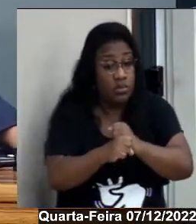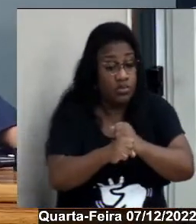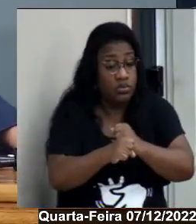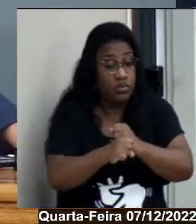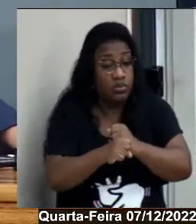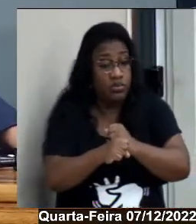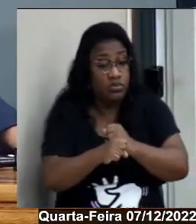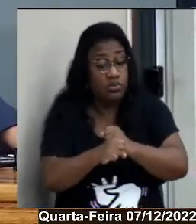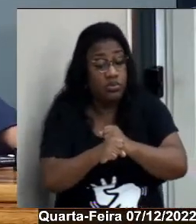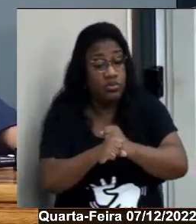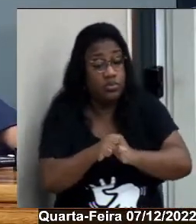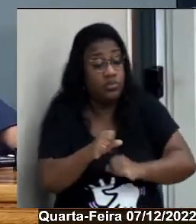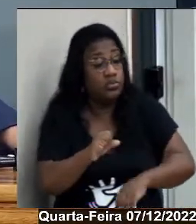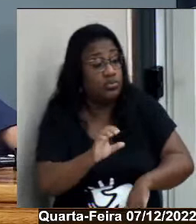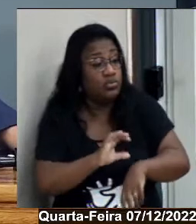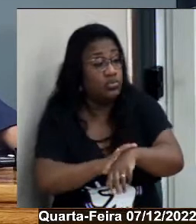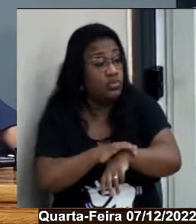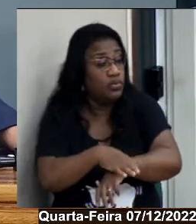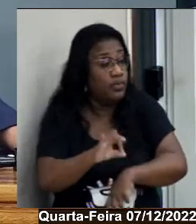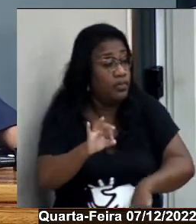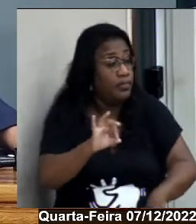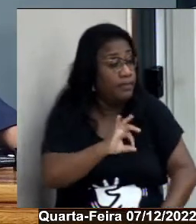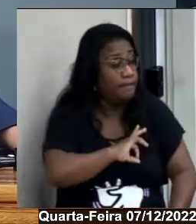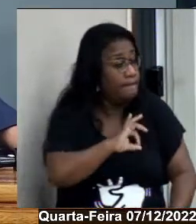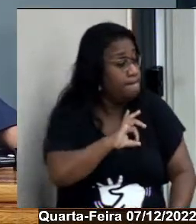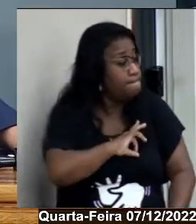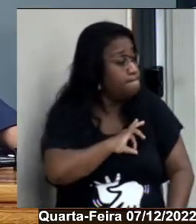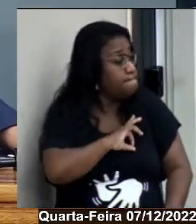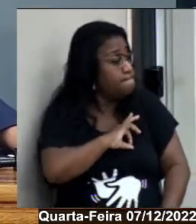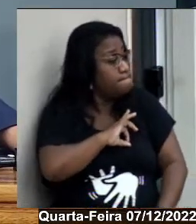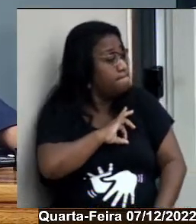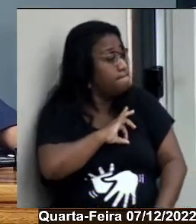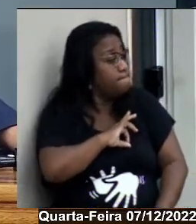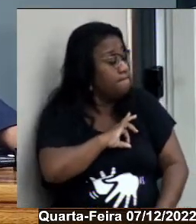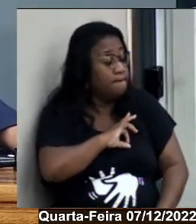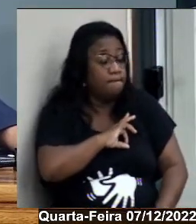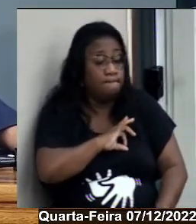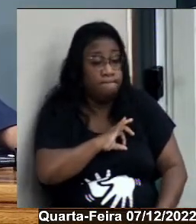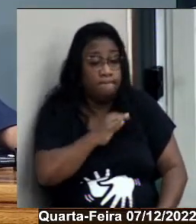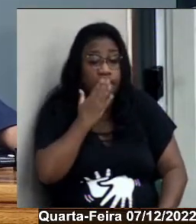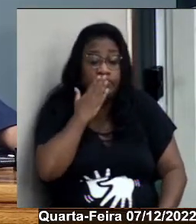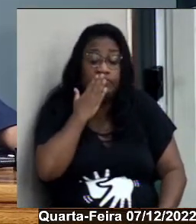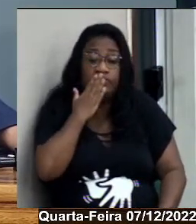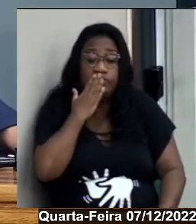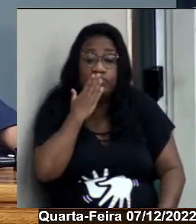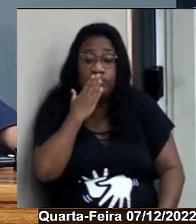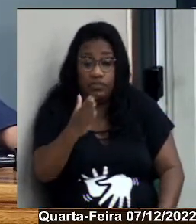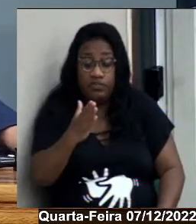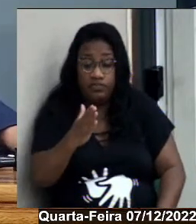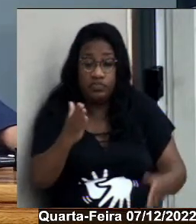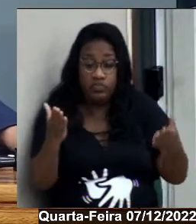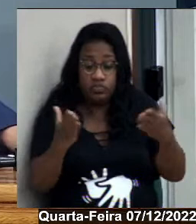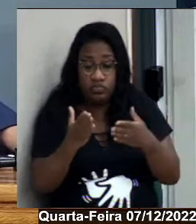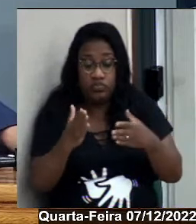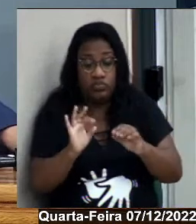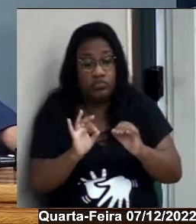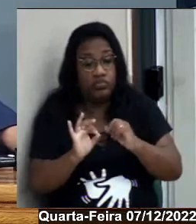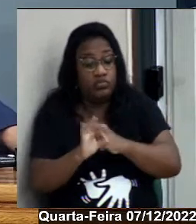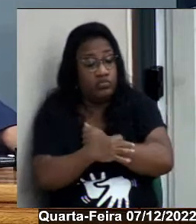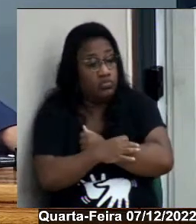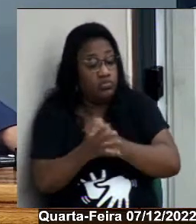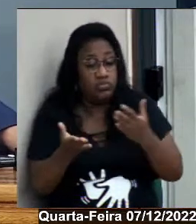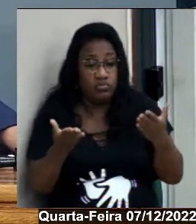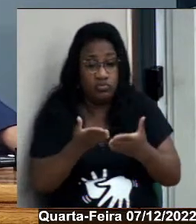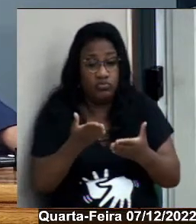8 anos, no mínimo, de guarda. Segunda coisa, o vereador que me antecede, ele não tem a mínima noção do que um guarda que trabalha na escolta